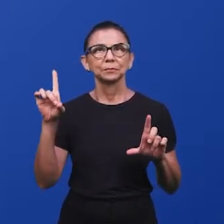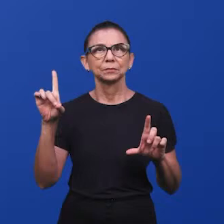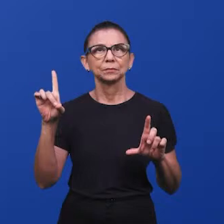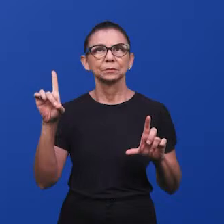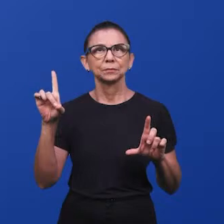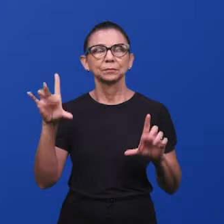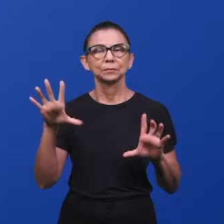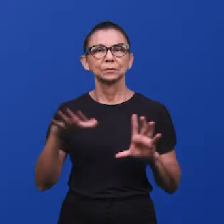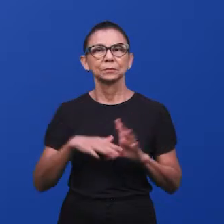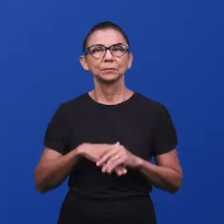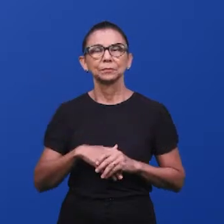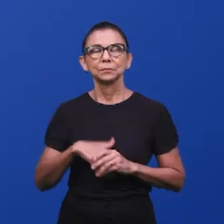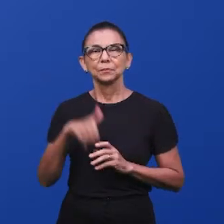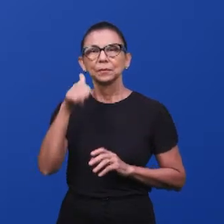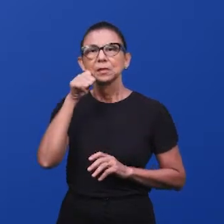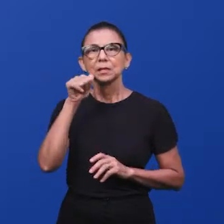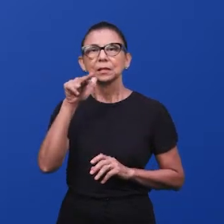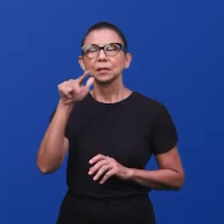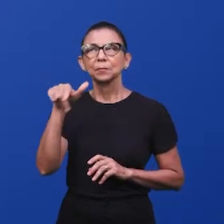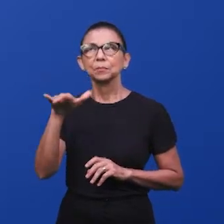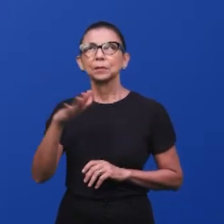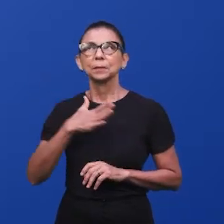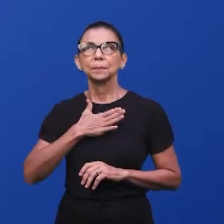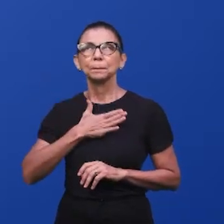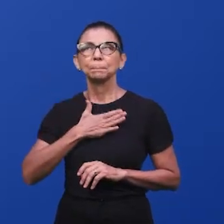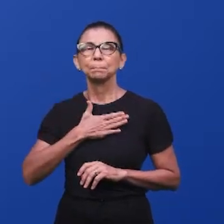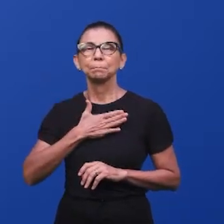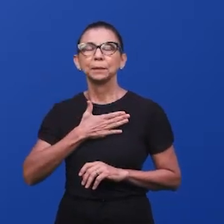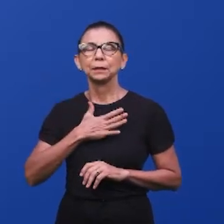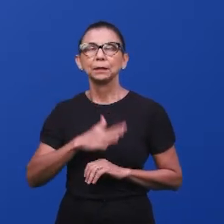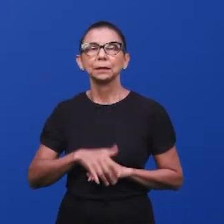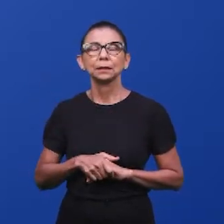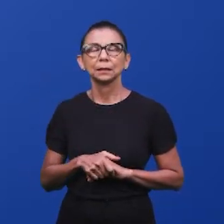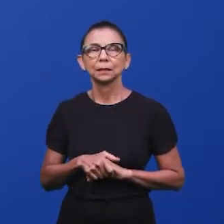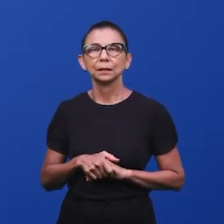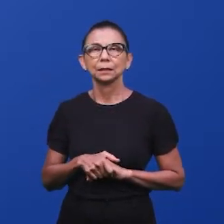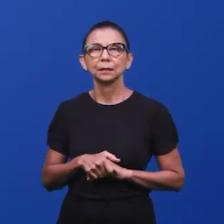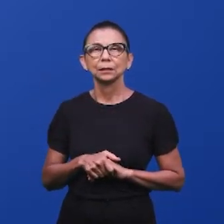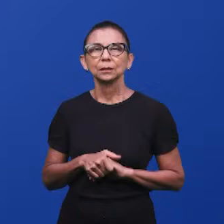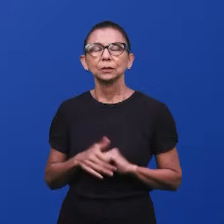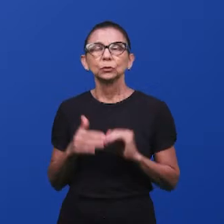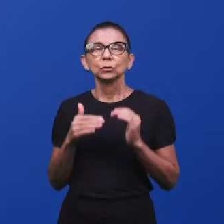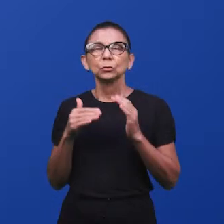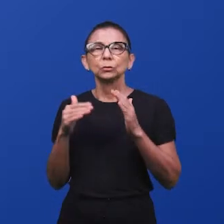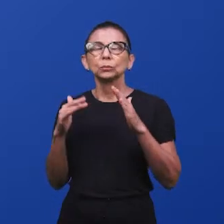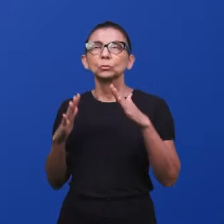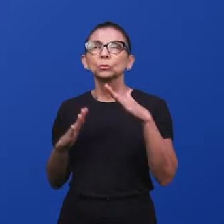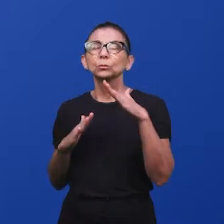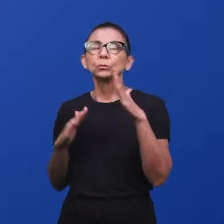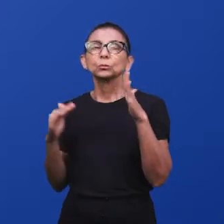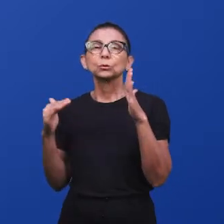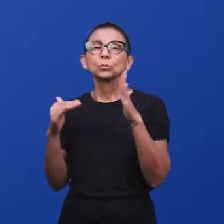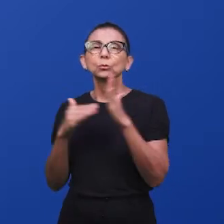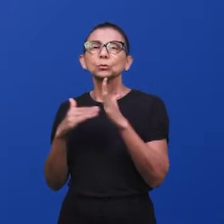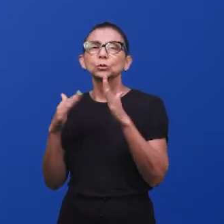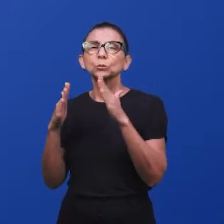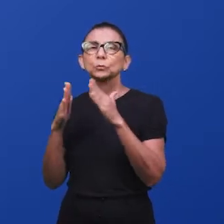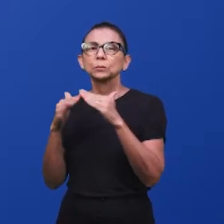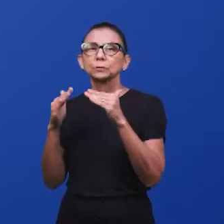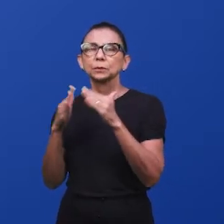que fala: abre-me, irmã minha, os apelos finais para a